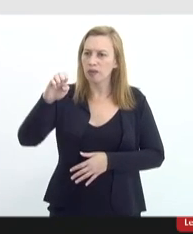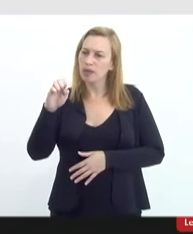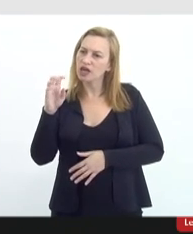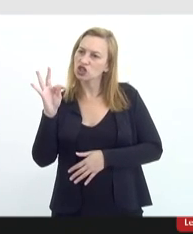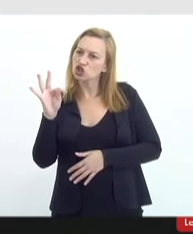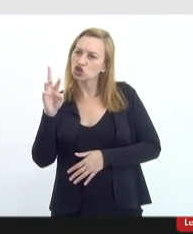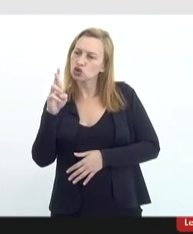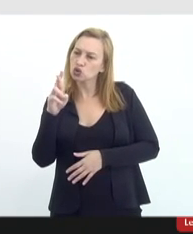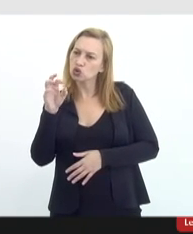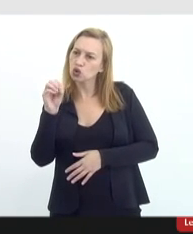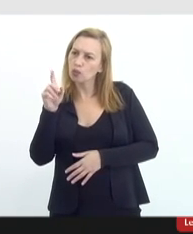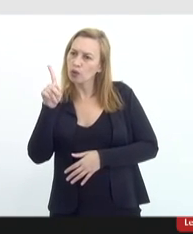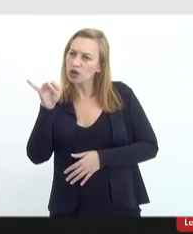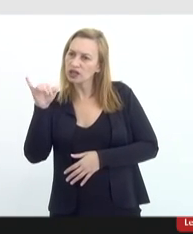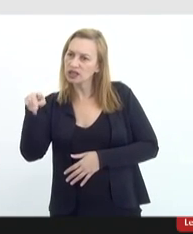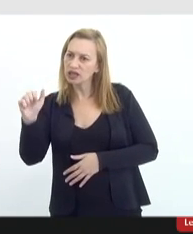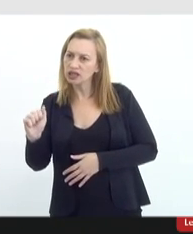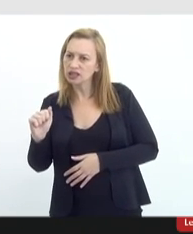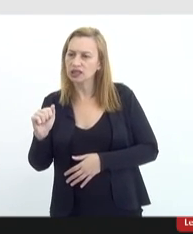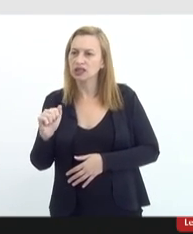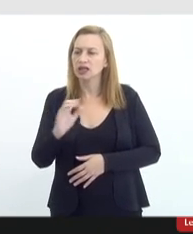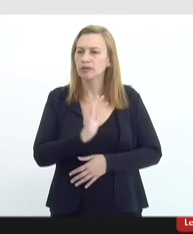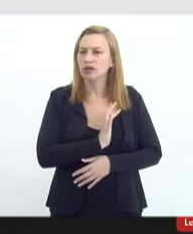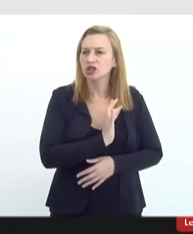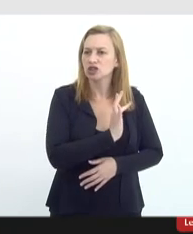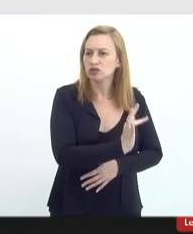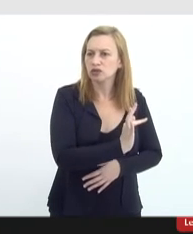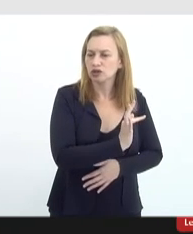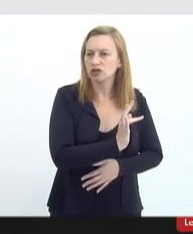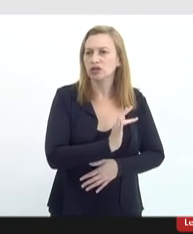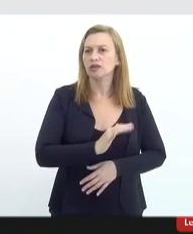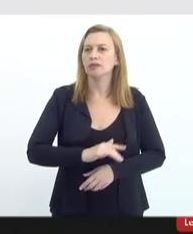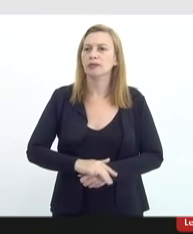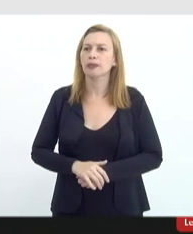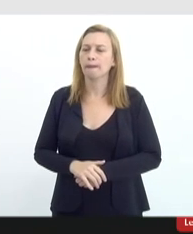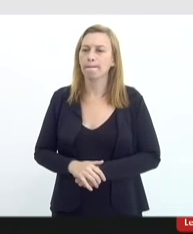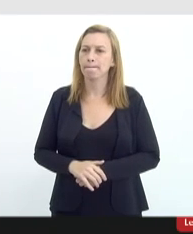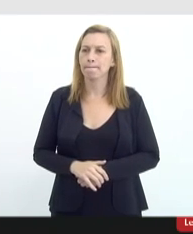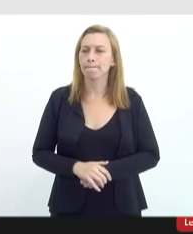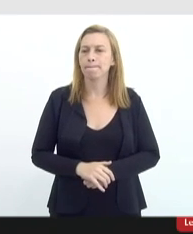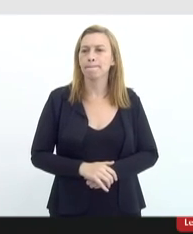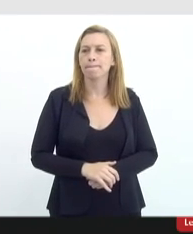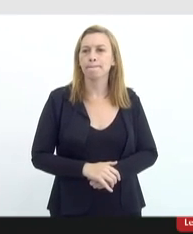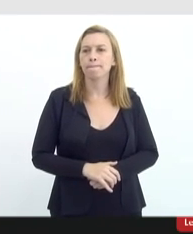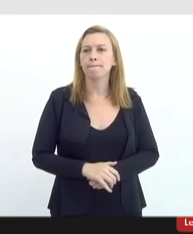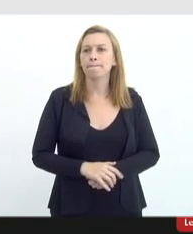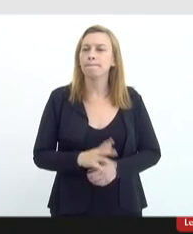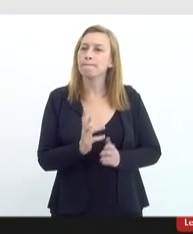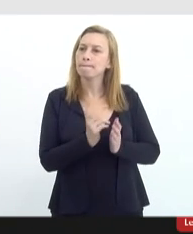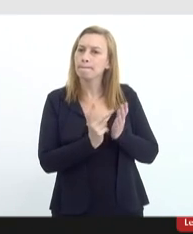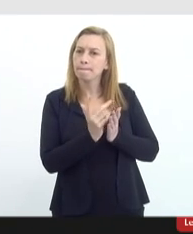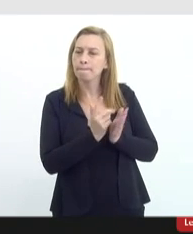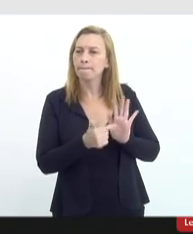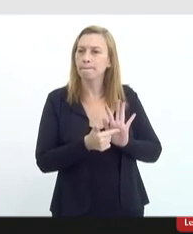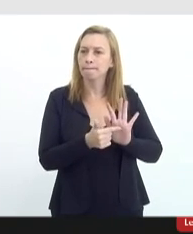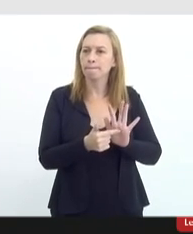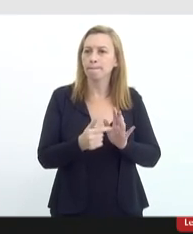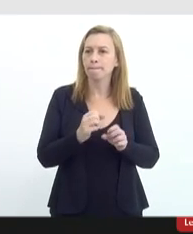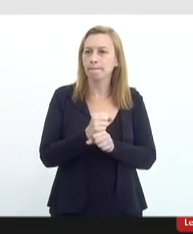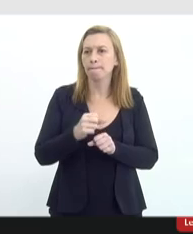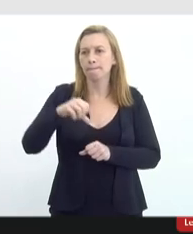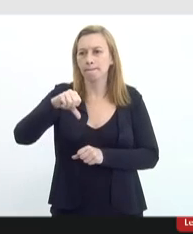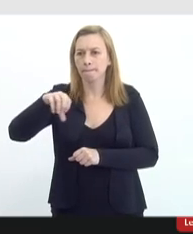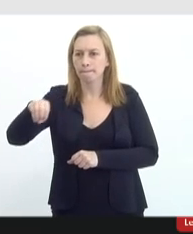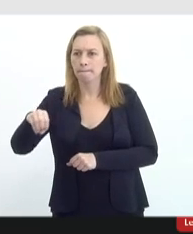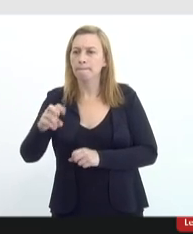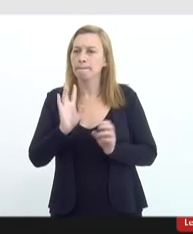Na Baixada Fluminense, subúrbios e região metropolitana. Então, esse mapa invertido que lá na década de 90 já se